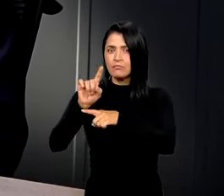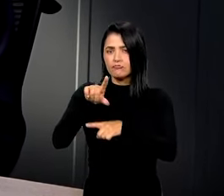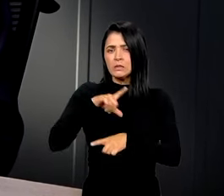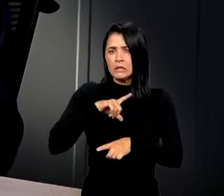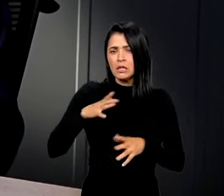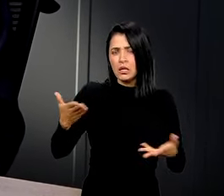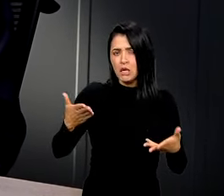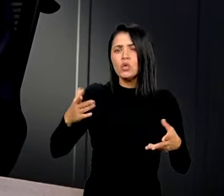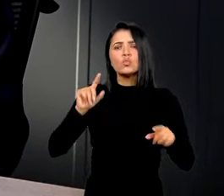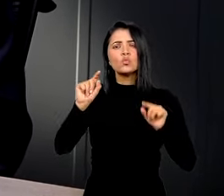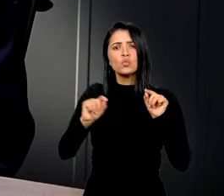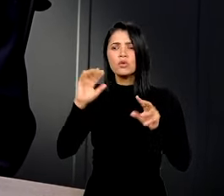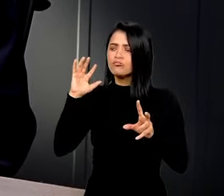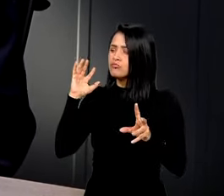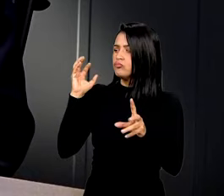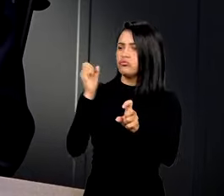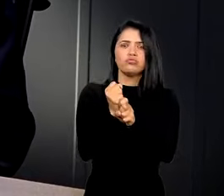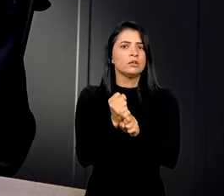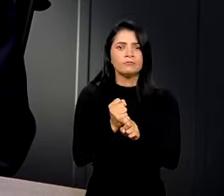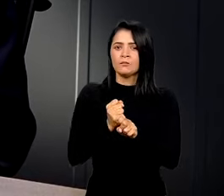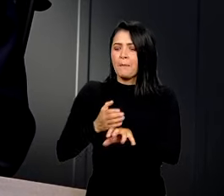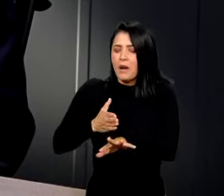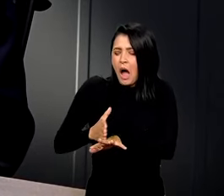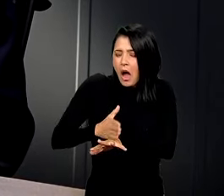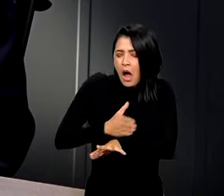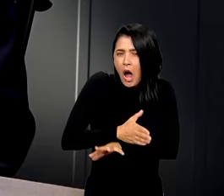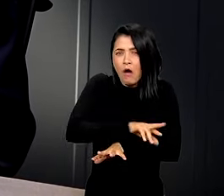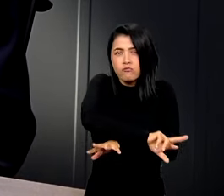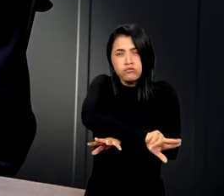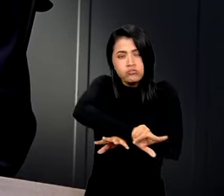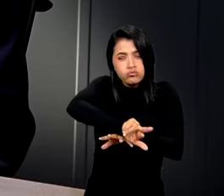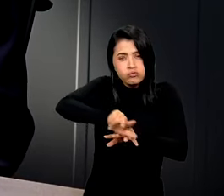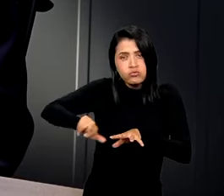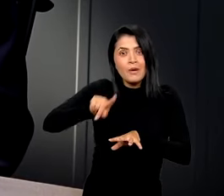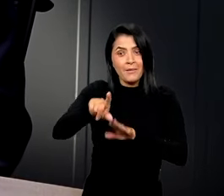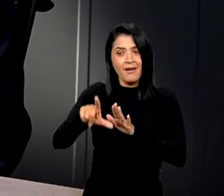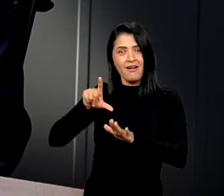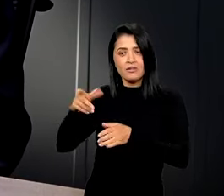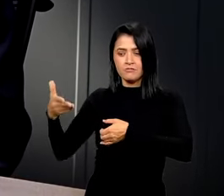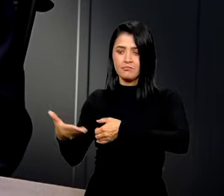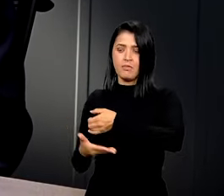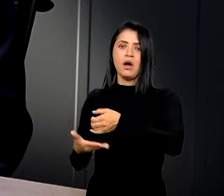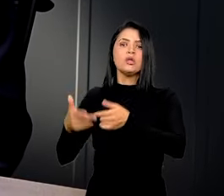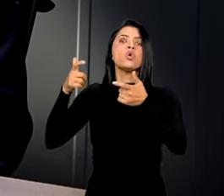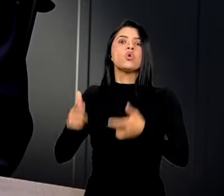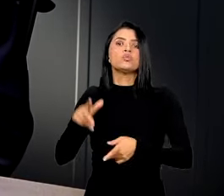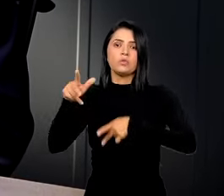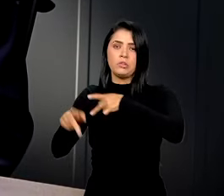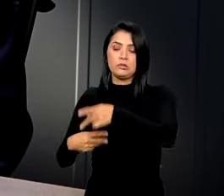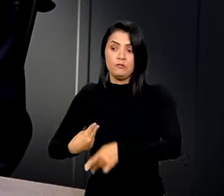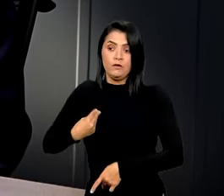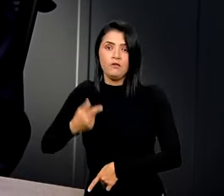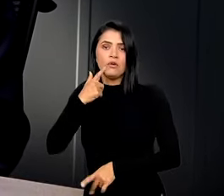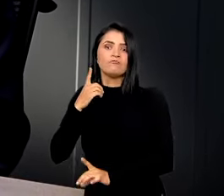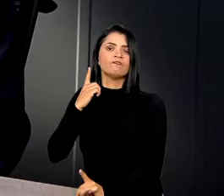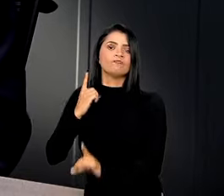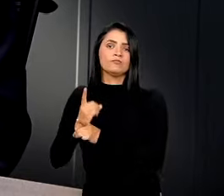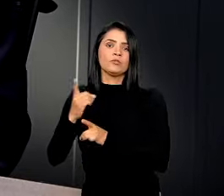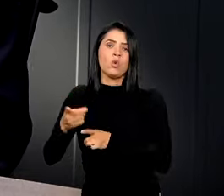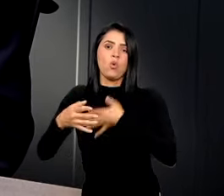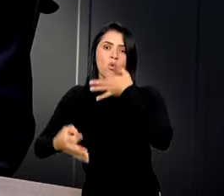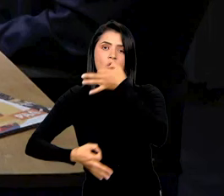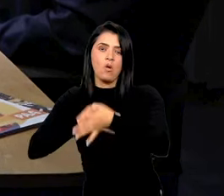Você tem hoje um consolidado de diretrizes que veio da base, veio de onde a população